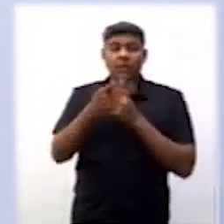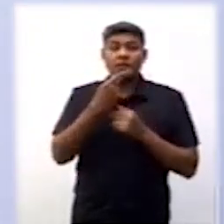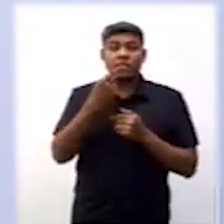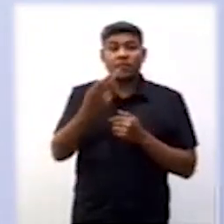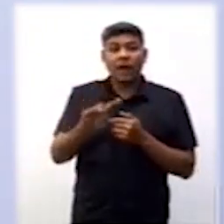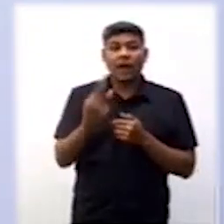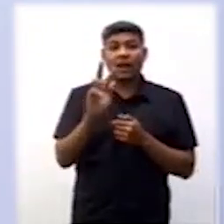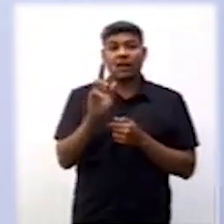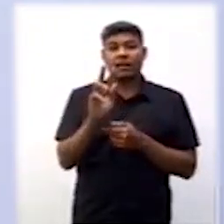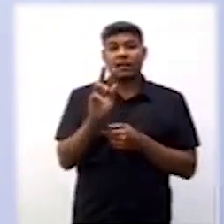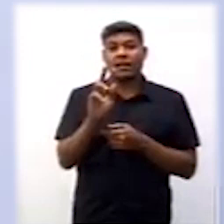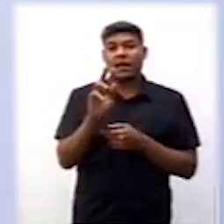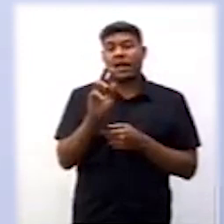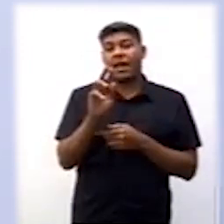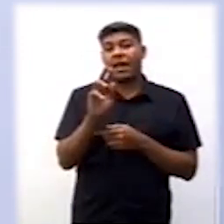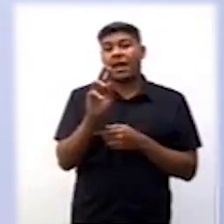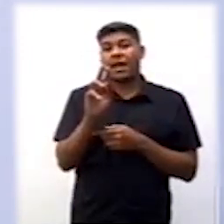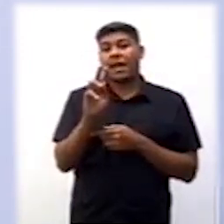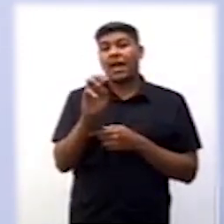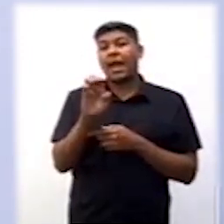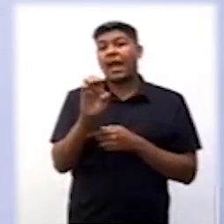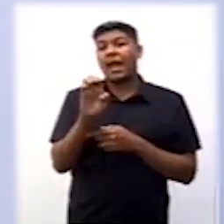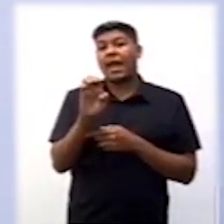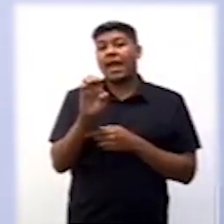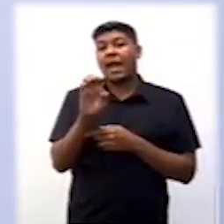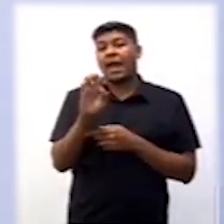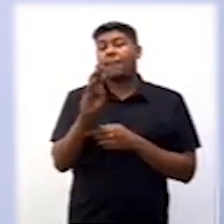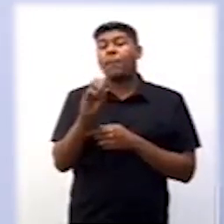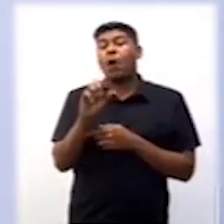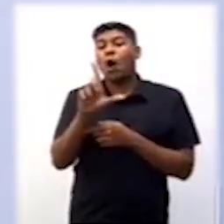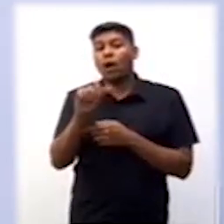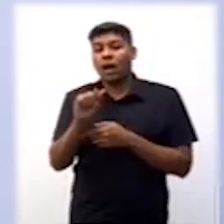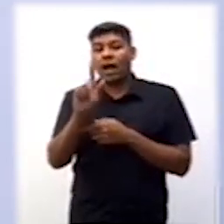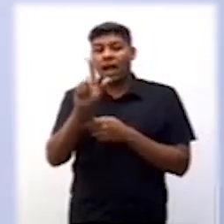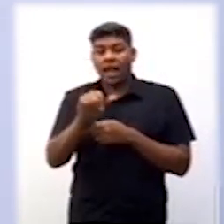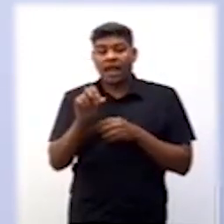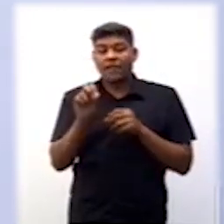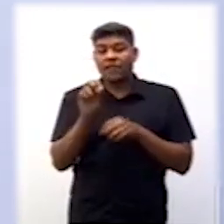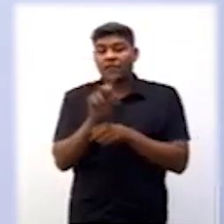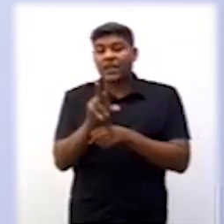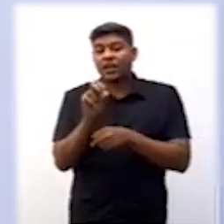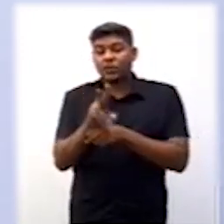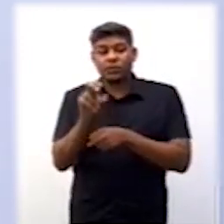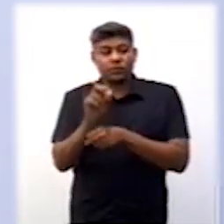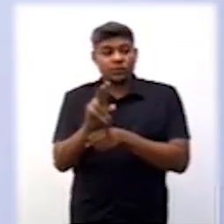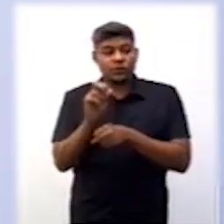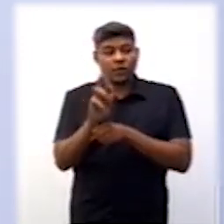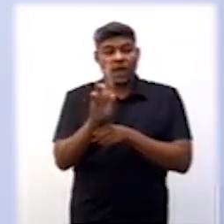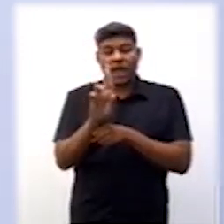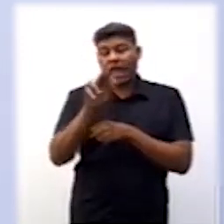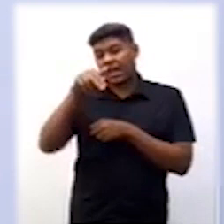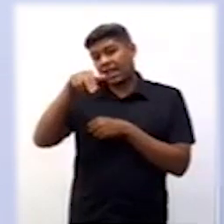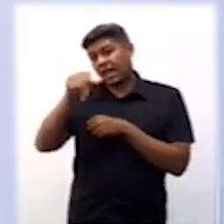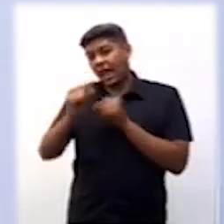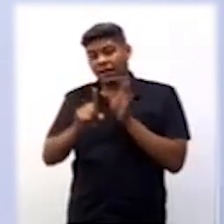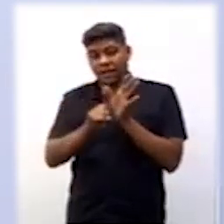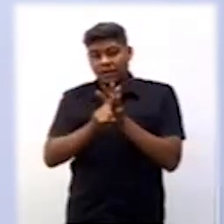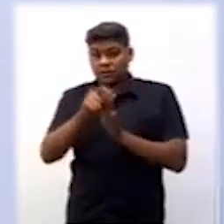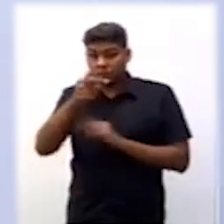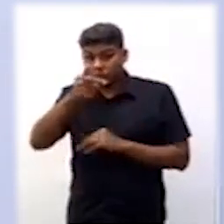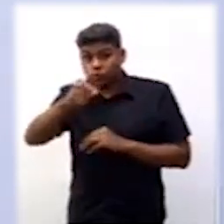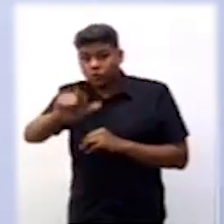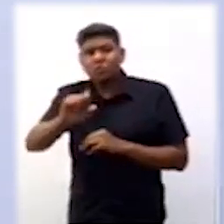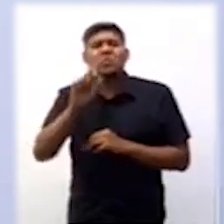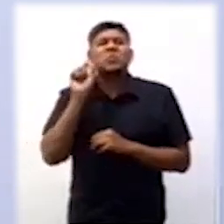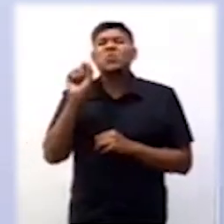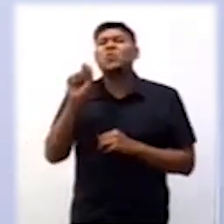o Ebola, caiu em questão, que o Ebola é um vírus de RNA de cadeia simples, negativo. De novo, galera, o que é